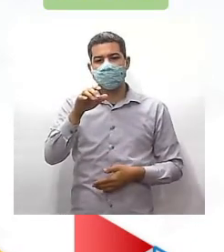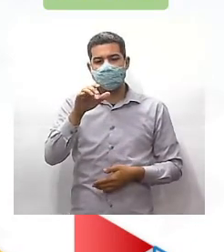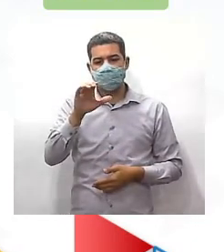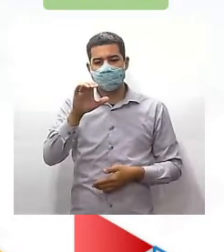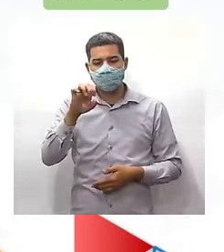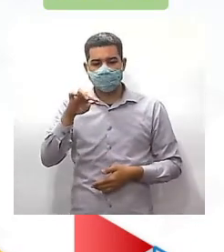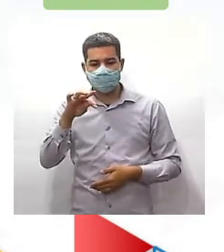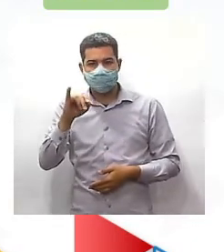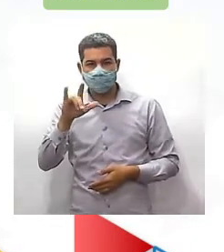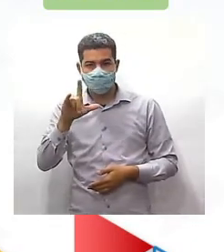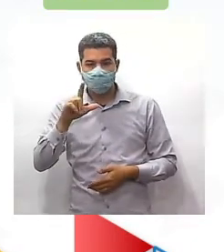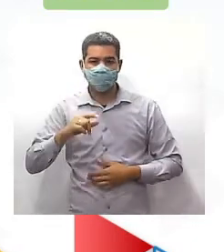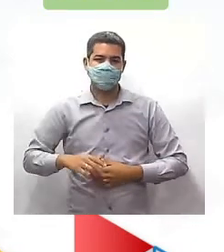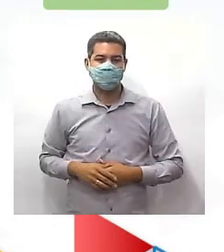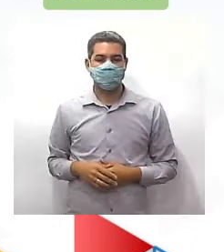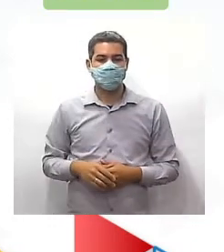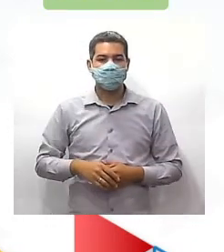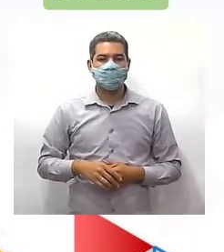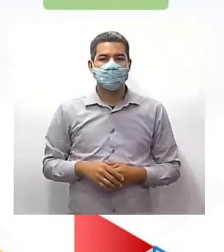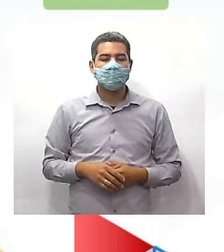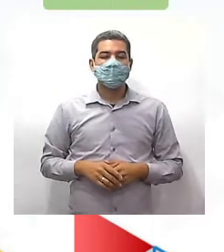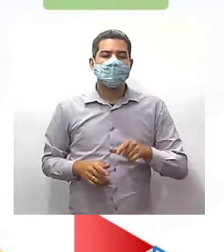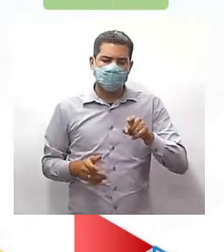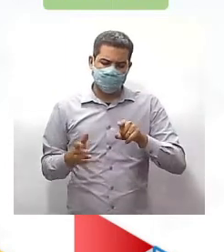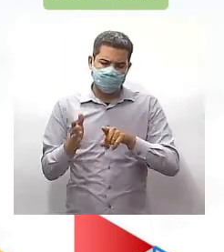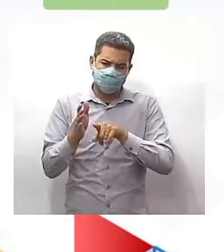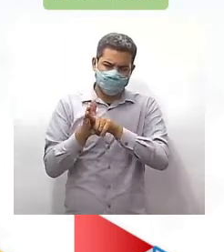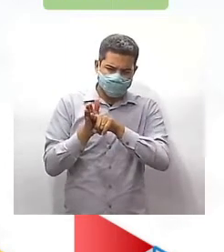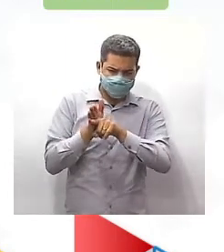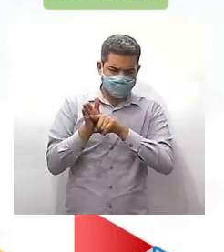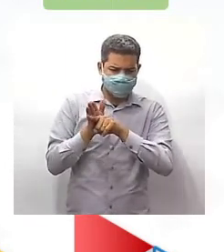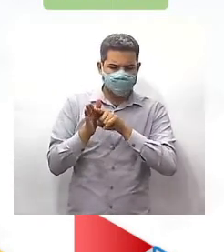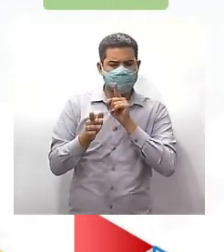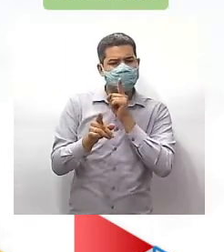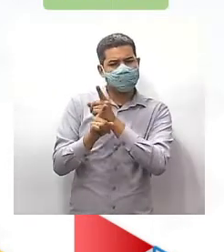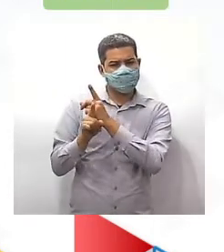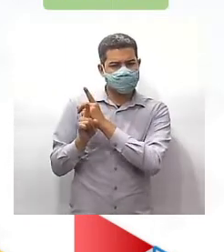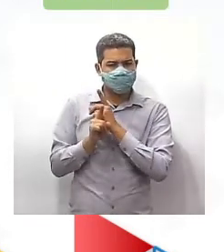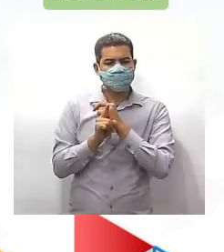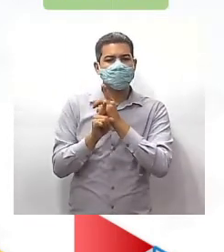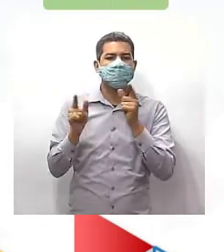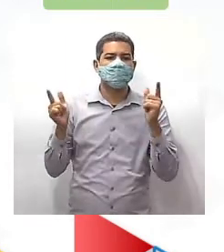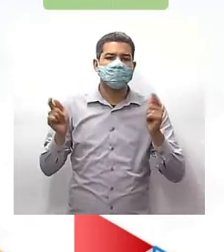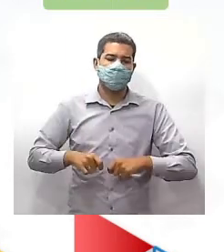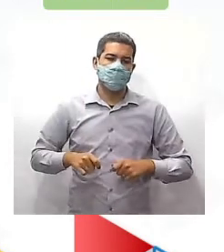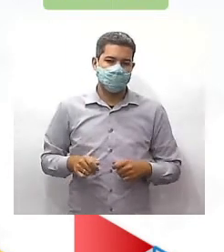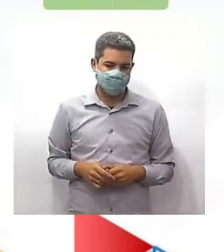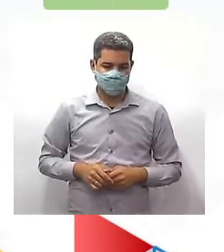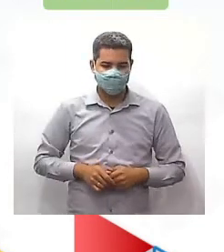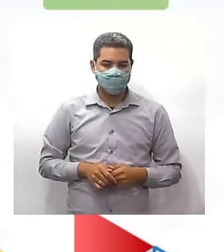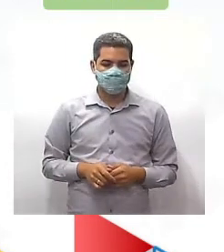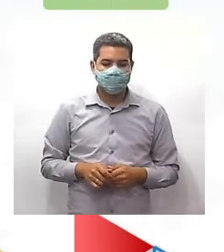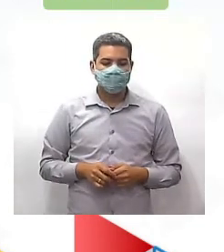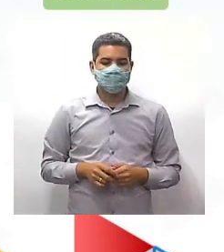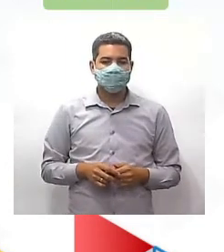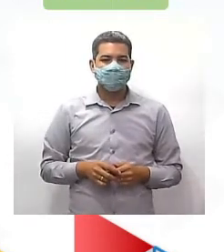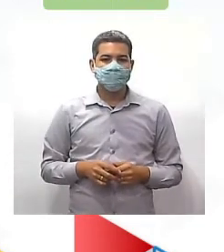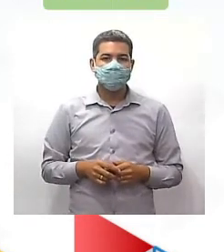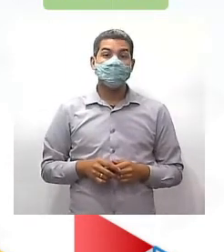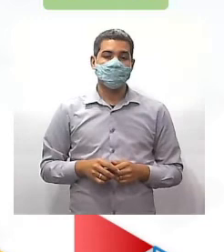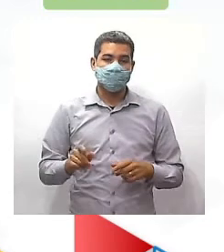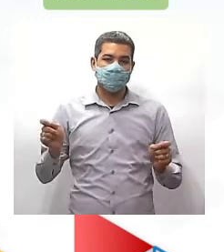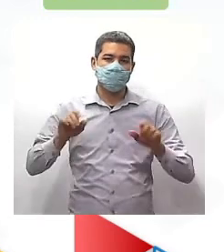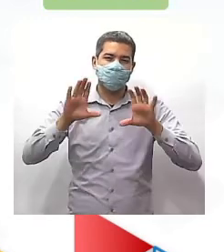na maioria dos livros didáticos. Se não tiver pesquisa, que tu acha muito facilmente isso na nossa internet, tá bom? Na nossa